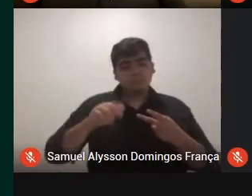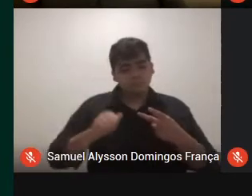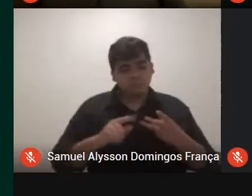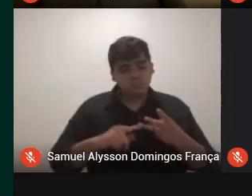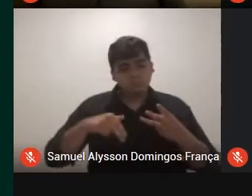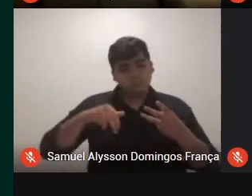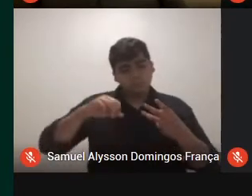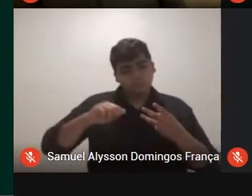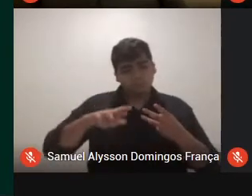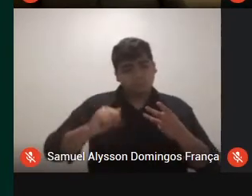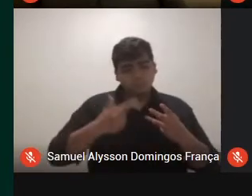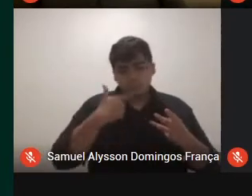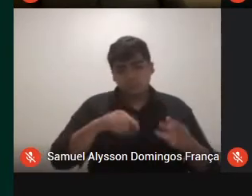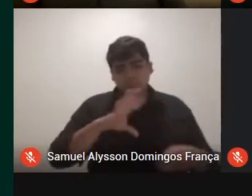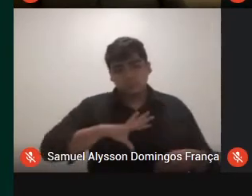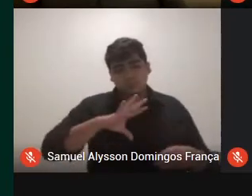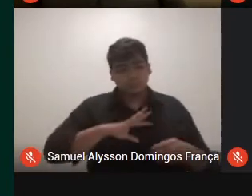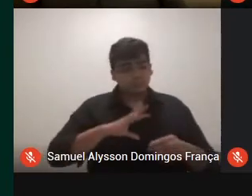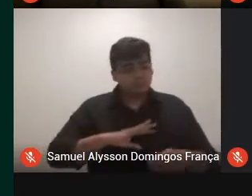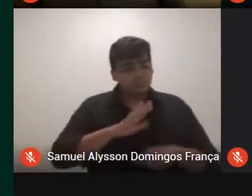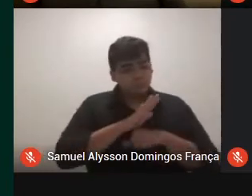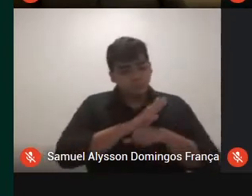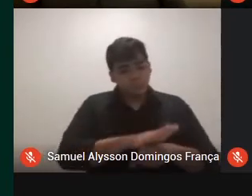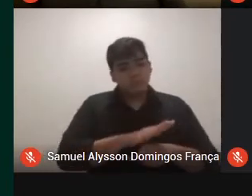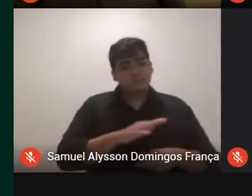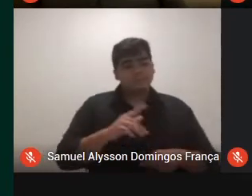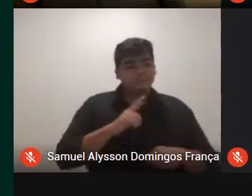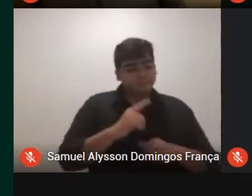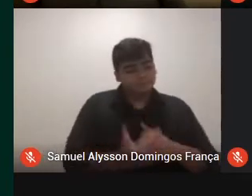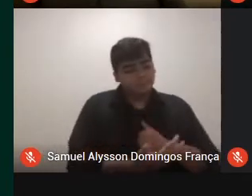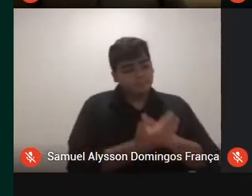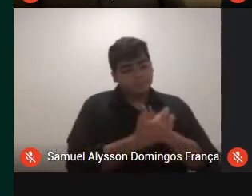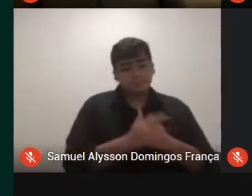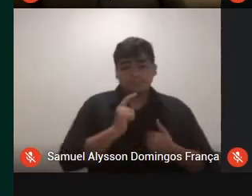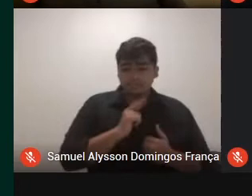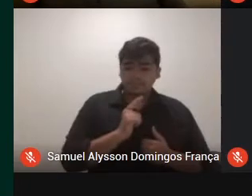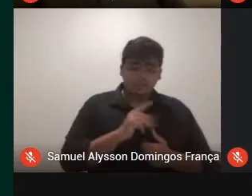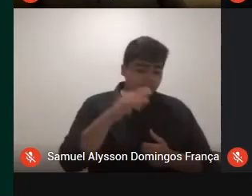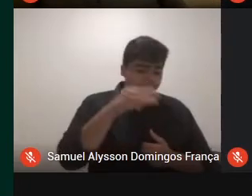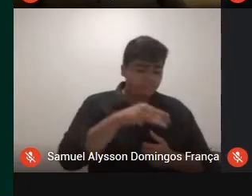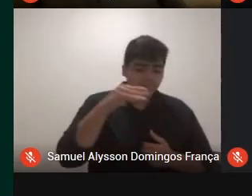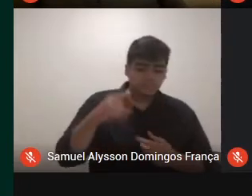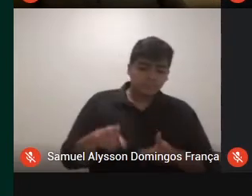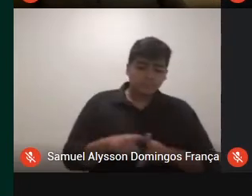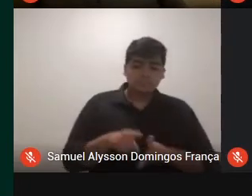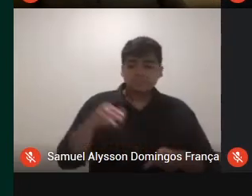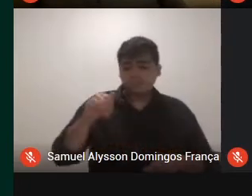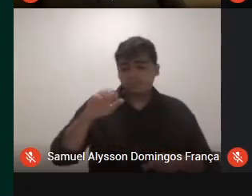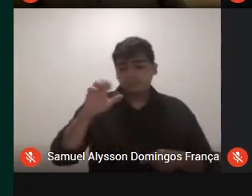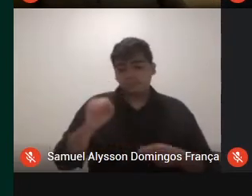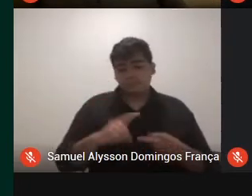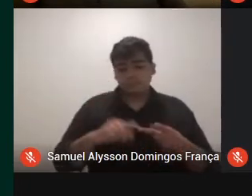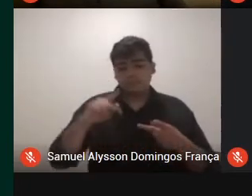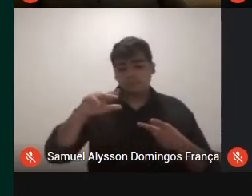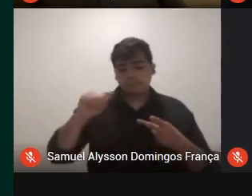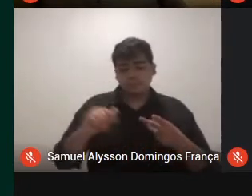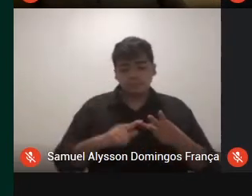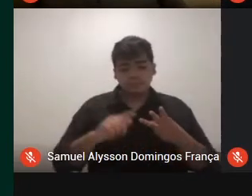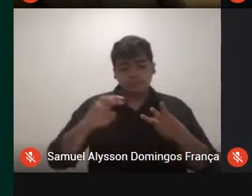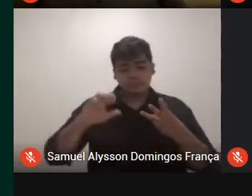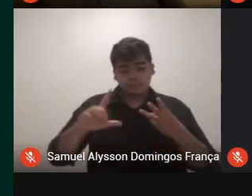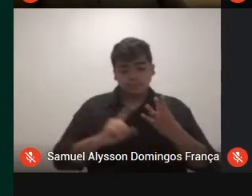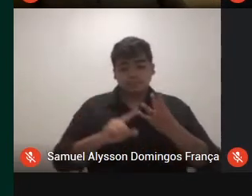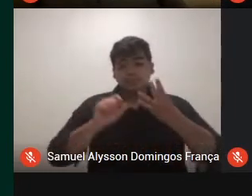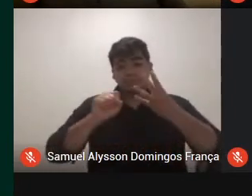né, que auxiliou muitos alunos, eu, e nossos monitores, Marbson, Pamela, Rafael e Sabrina. Então, um projeto que deu